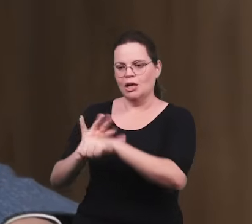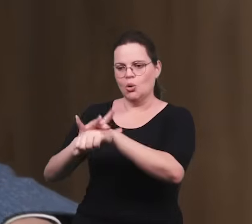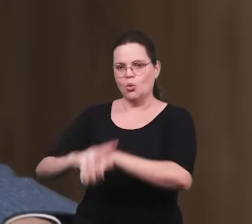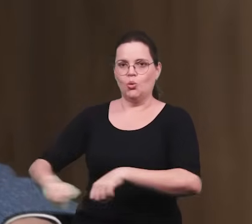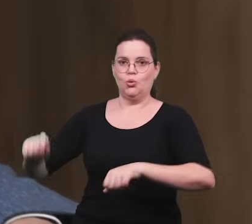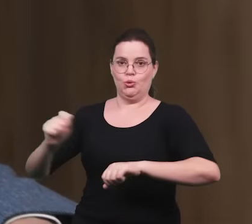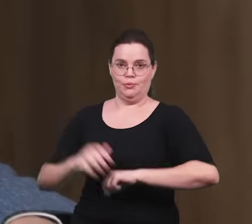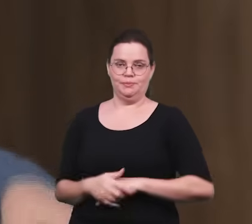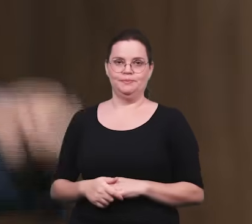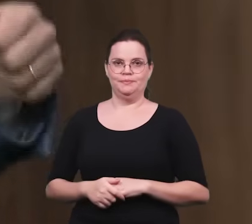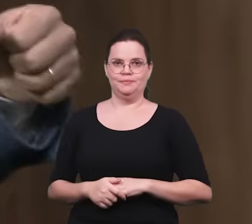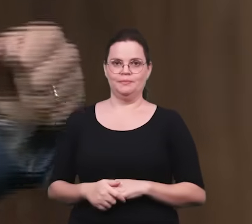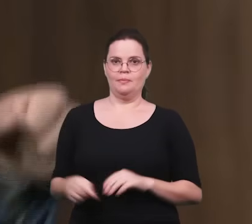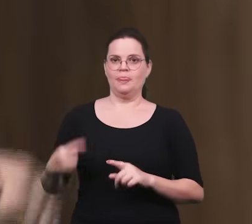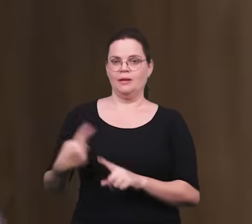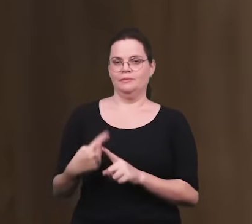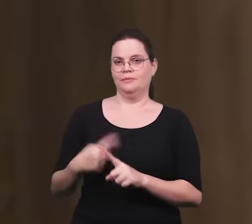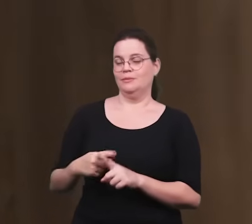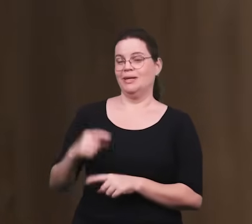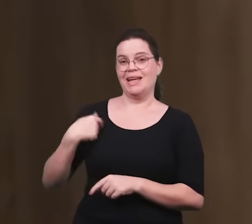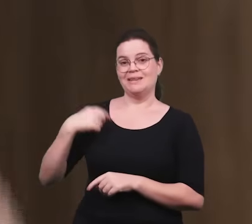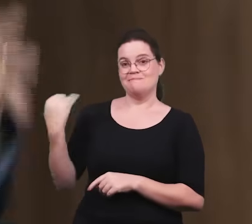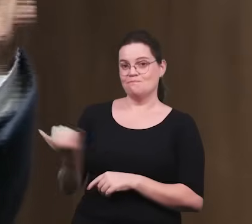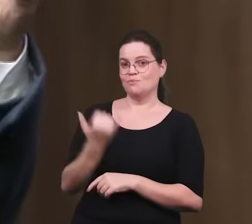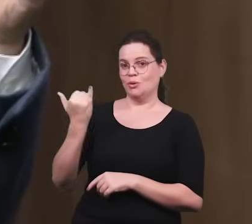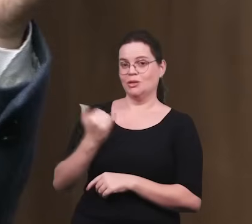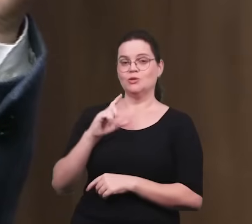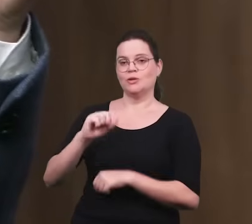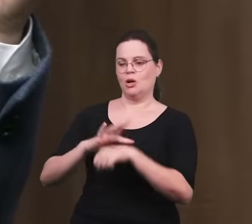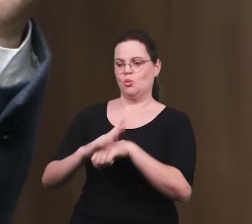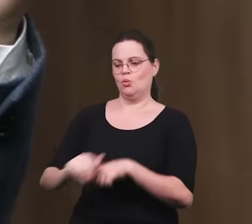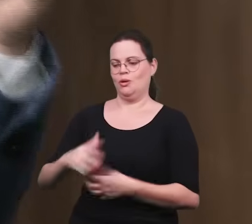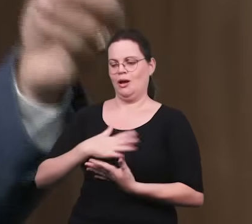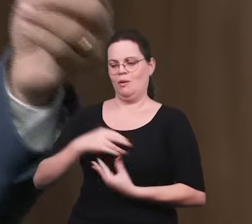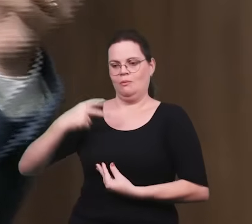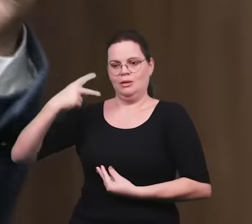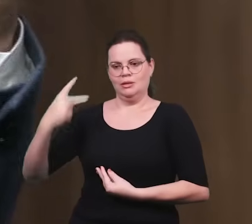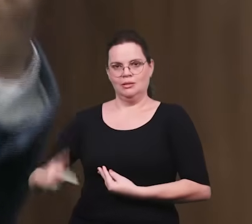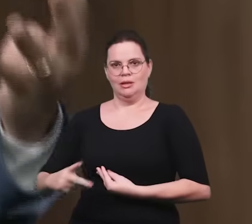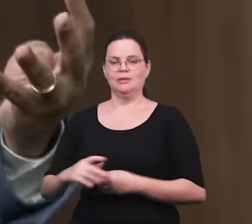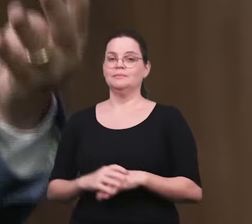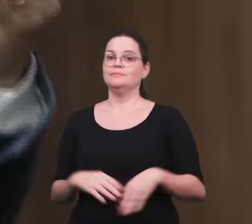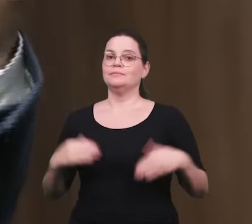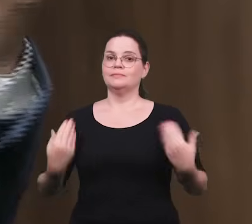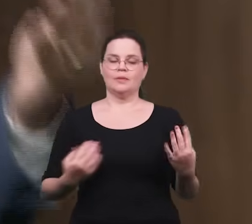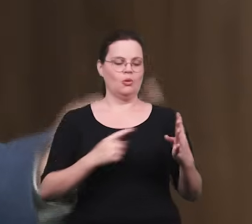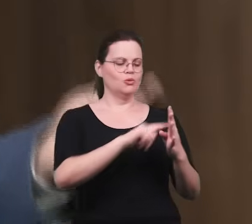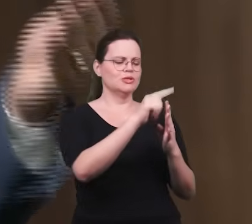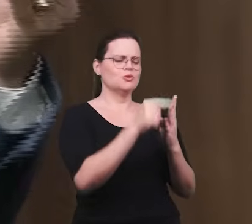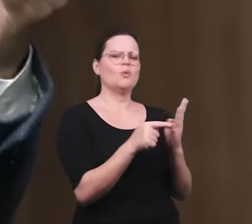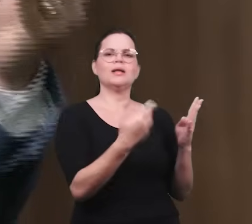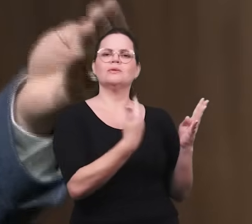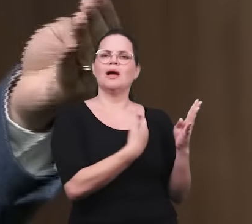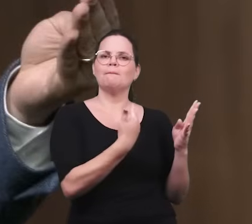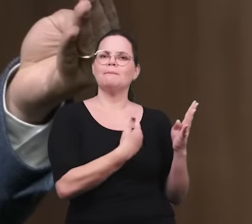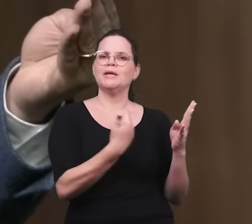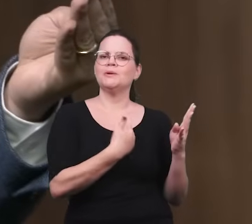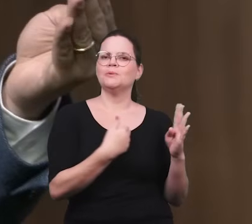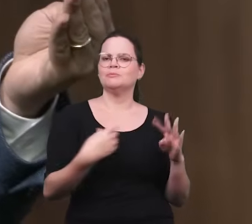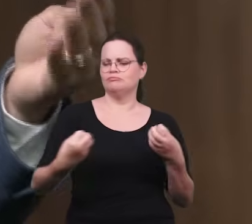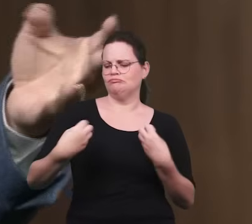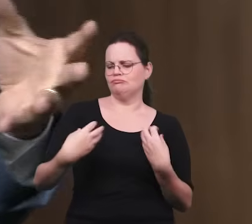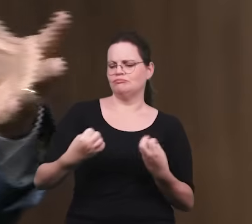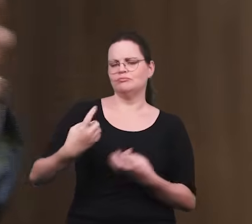Senhor precisava curar, que era a alma daquele homem. Agora, o que esses 4 nos ensinam sobre